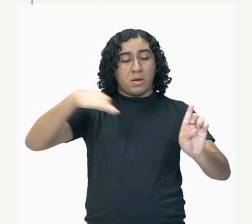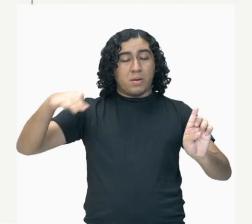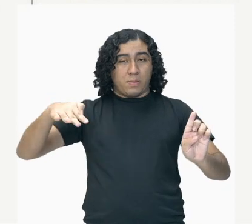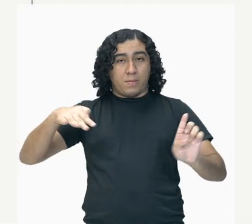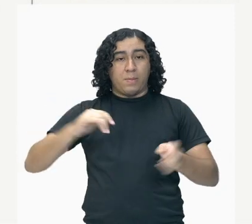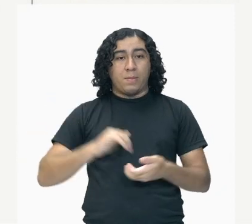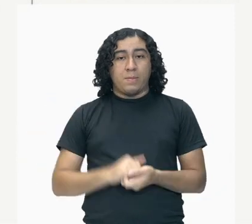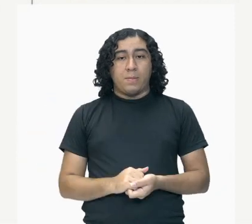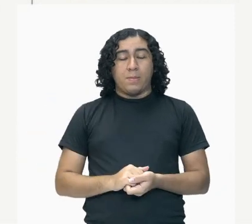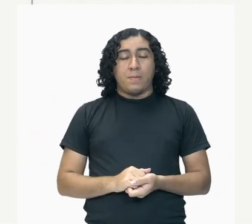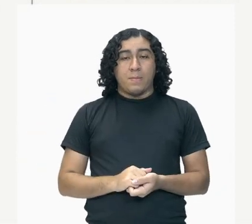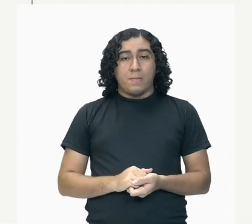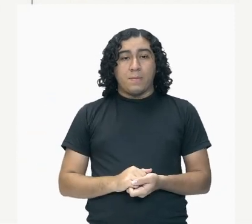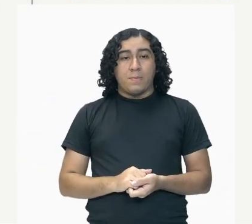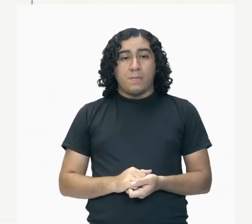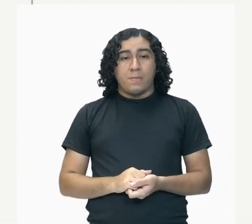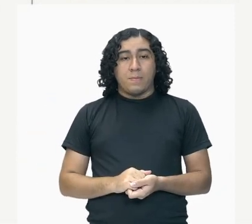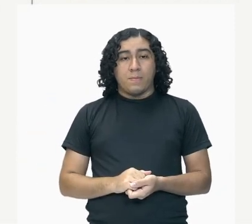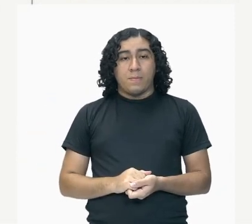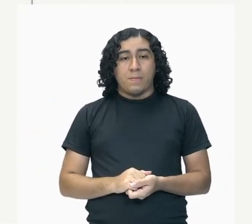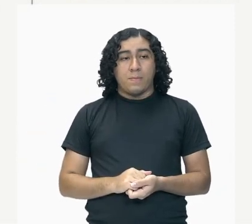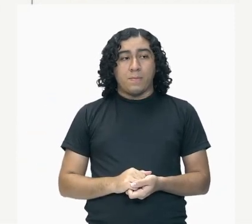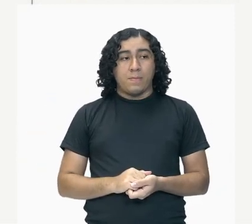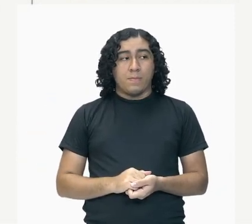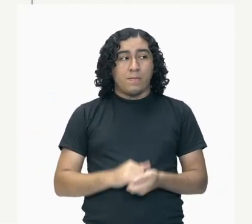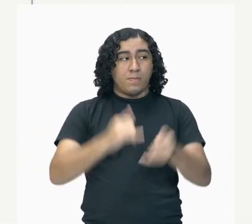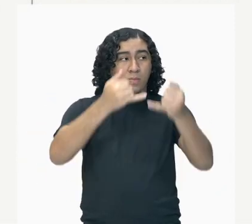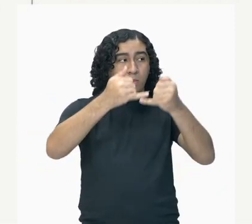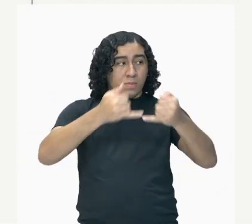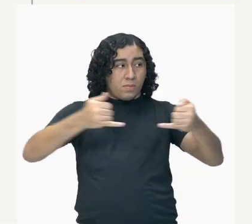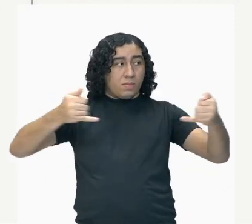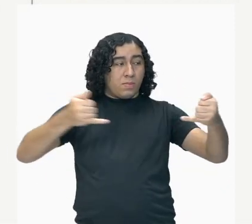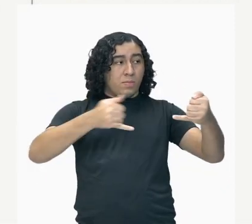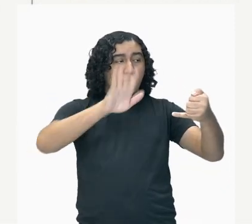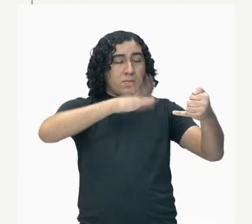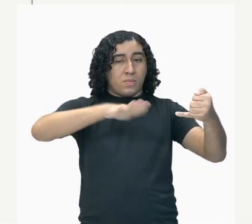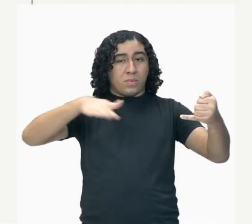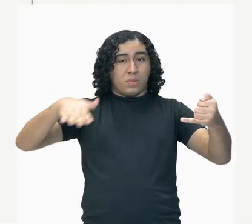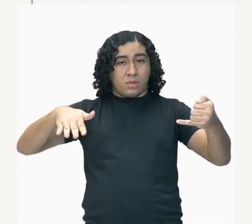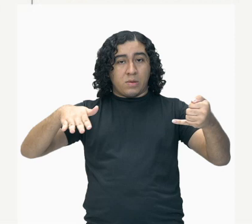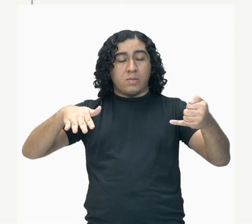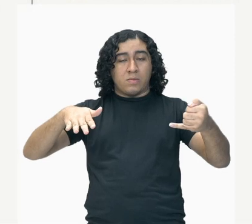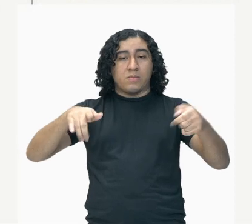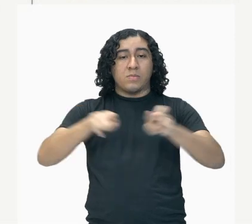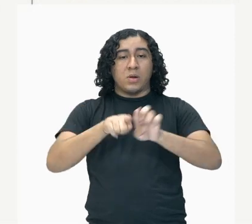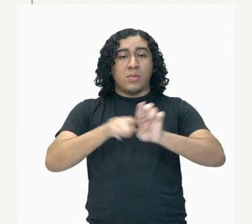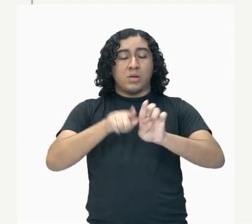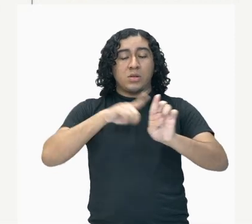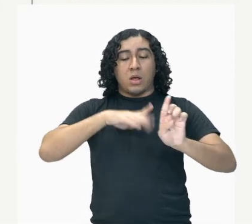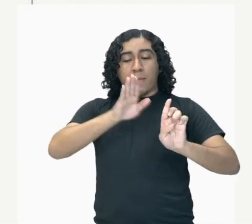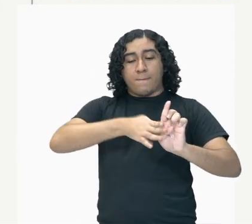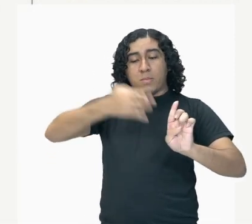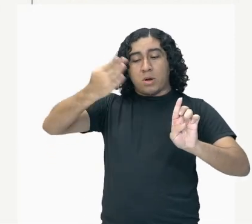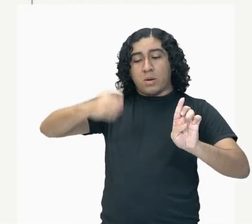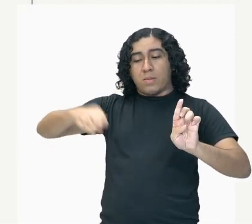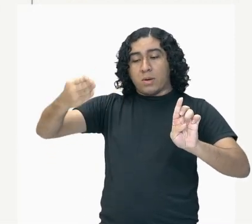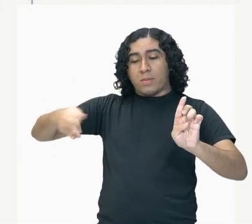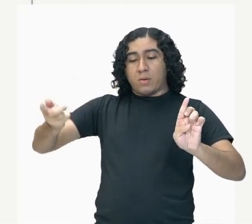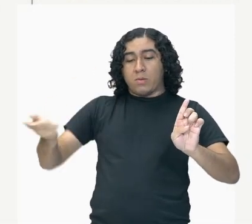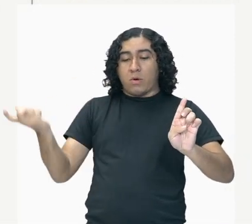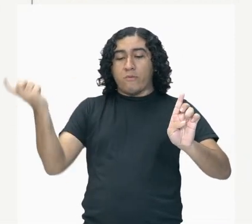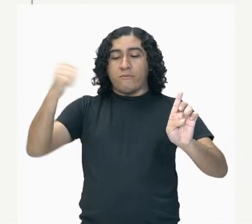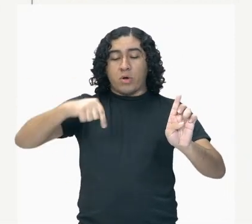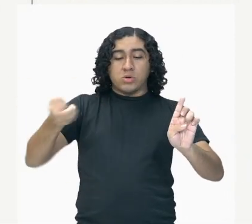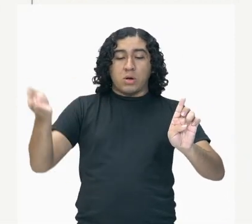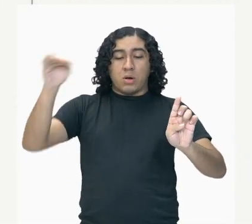fixas então eu tenho uma corda vibrando aí com as duas extremidades fixas ela gerou uma onda que vai e vem né Porque